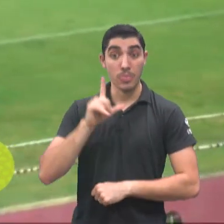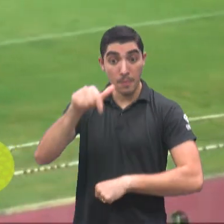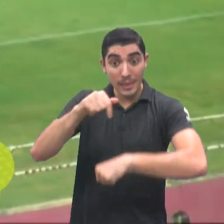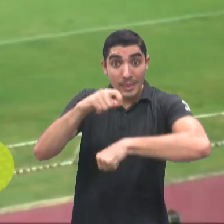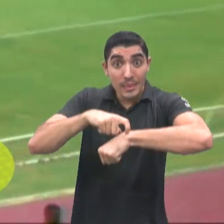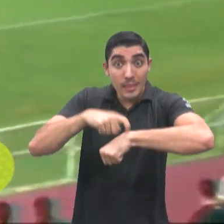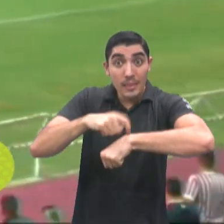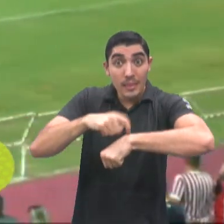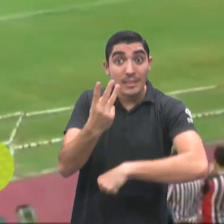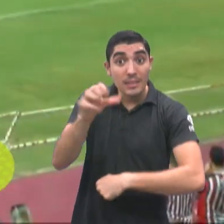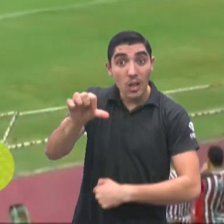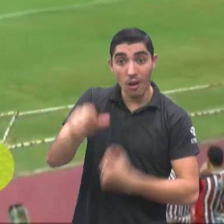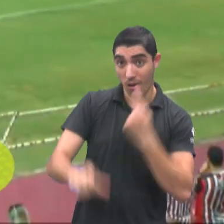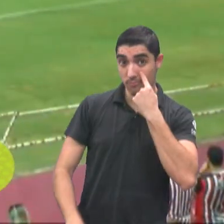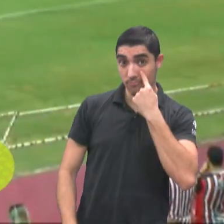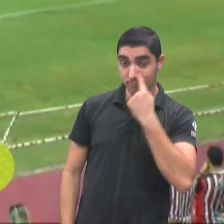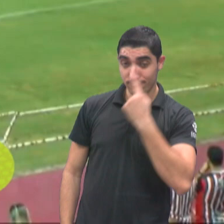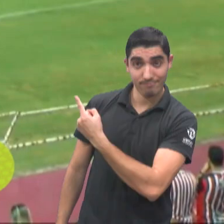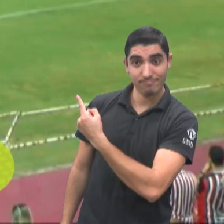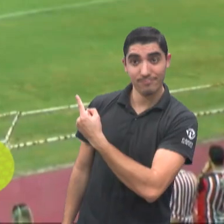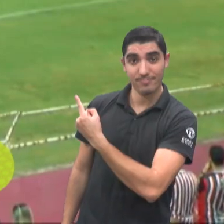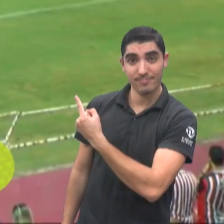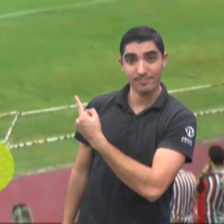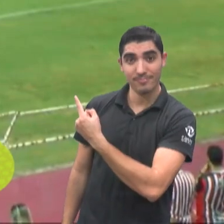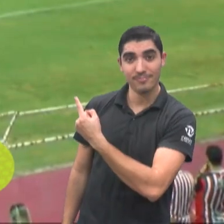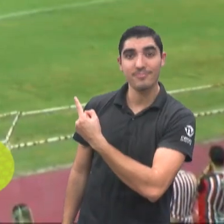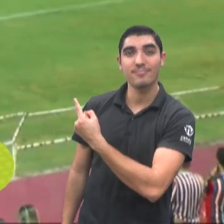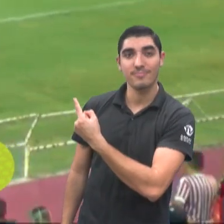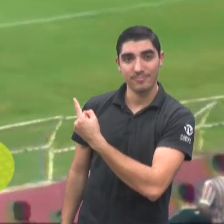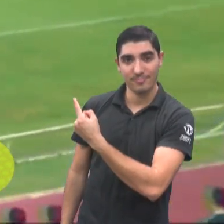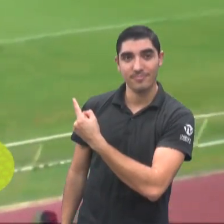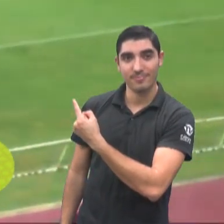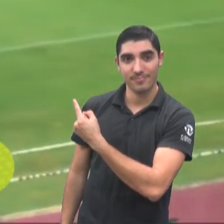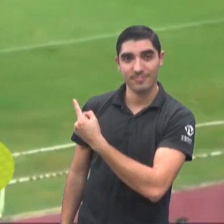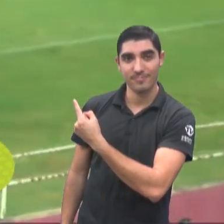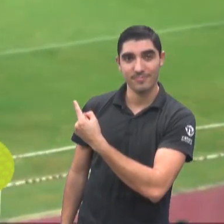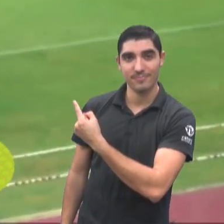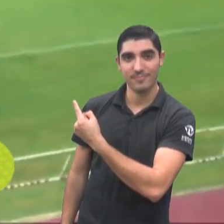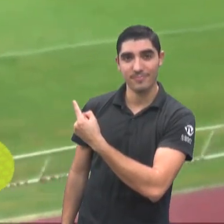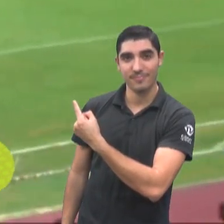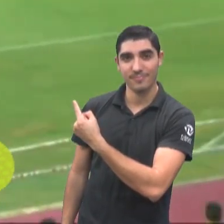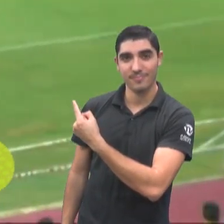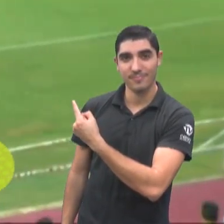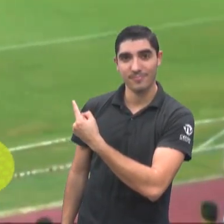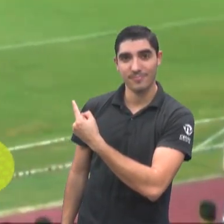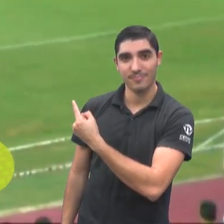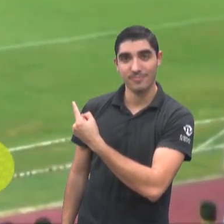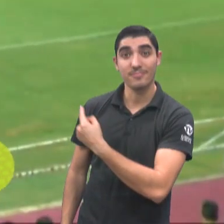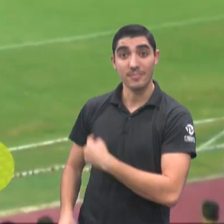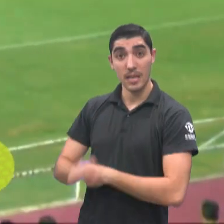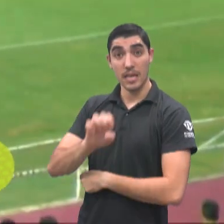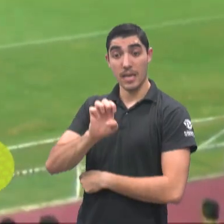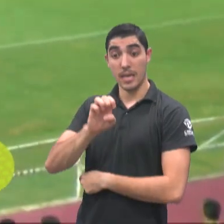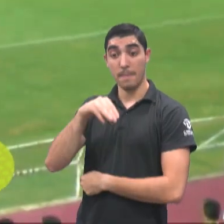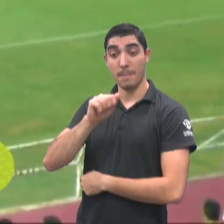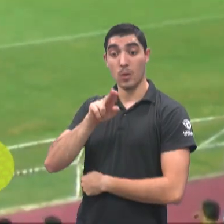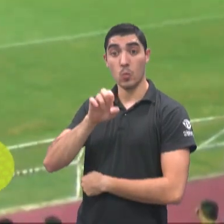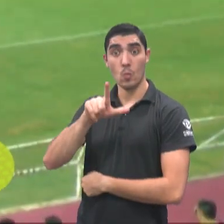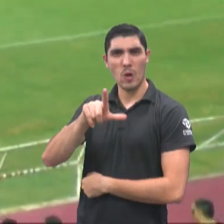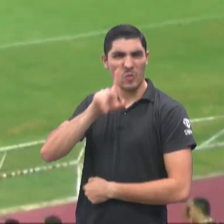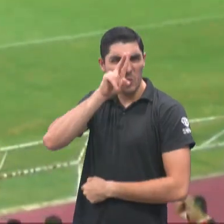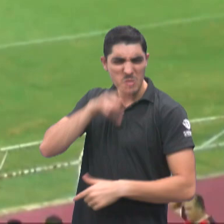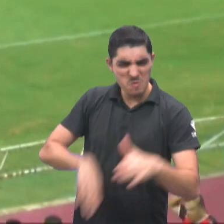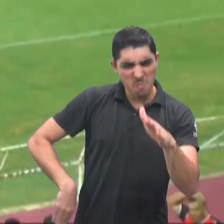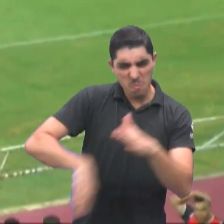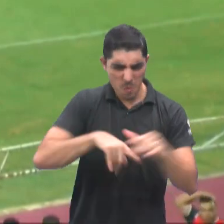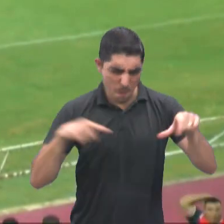o joseense chegou aqui pela direita. Lucas Lima recebeu e rolou para Emanuel, que dominou e soltou a bomba. A bola ia escapulindo do goleiro